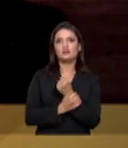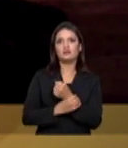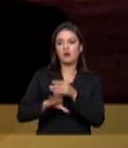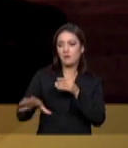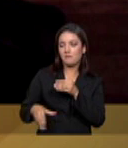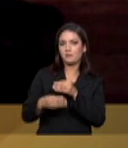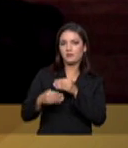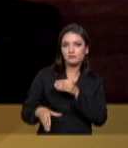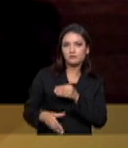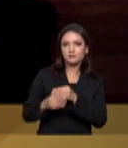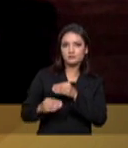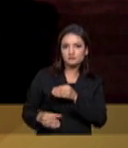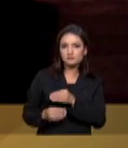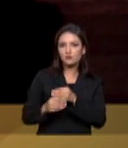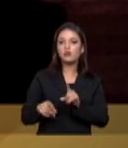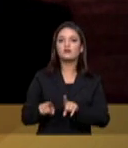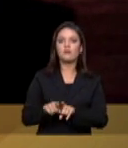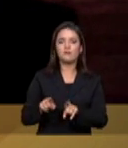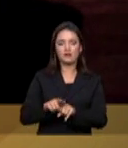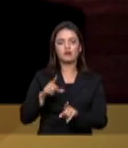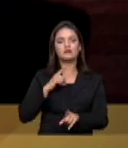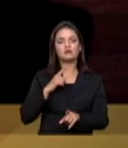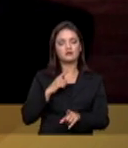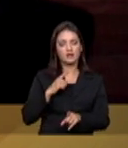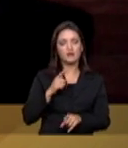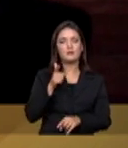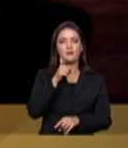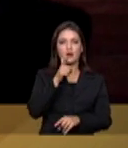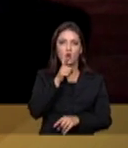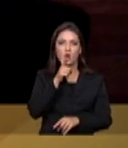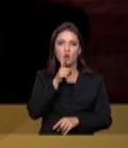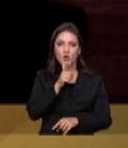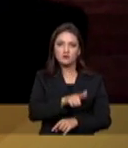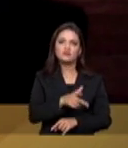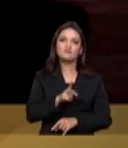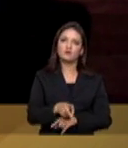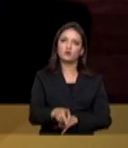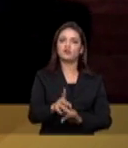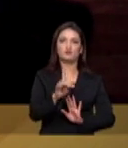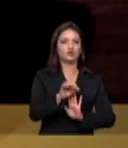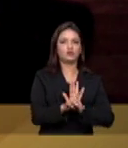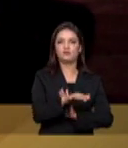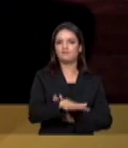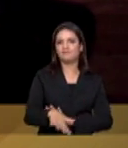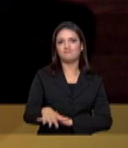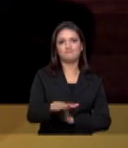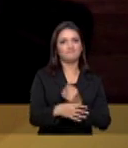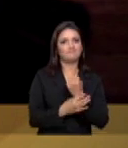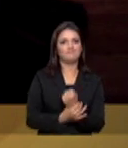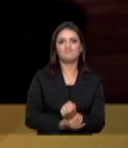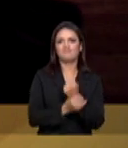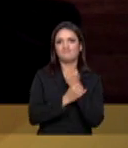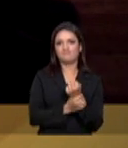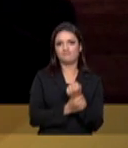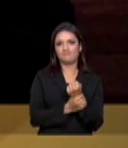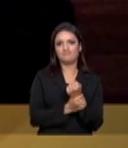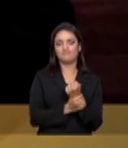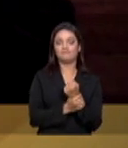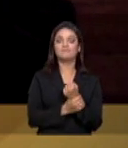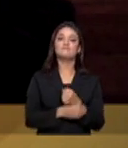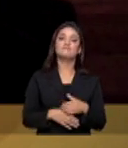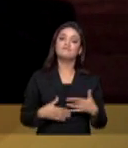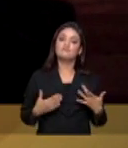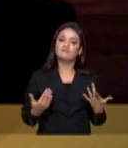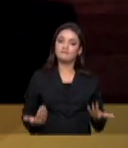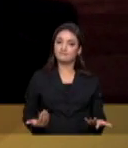de efetividade para o exercício de seus direitos territoriais direitos desses